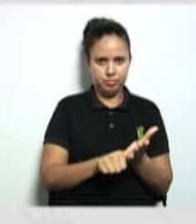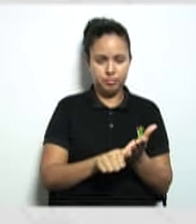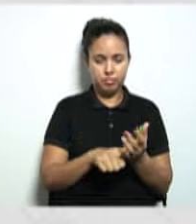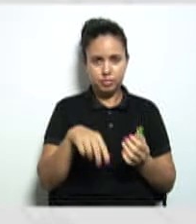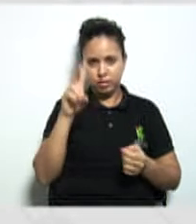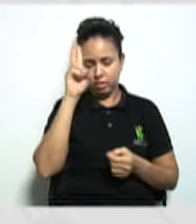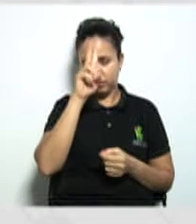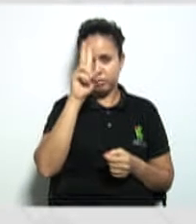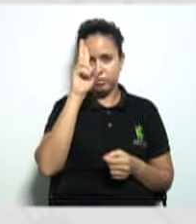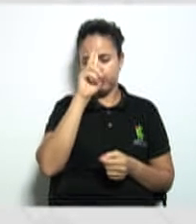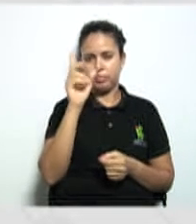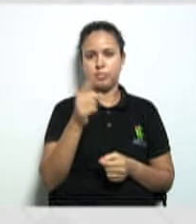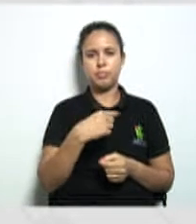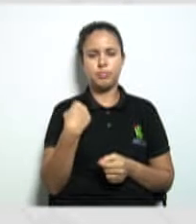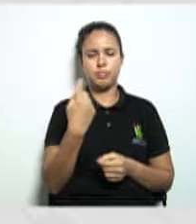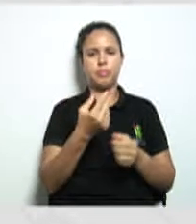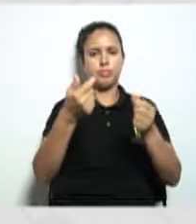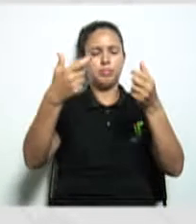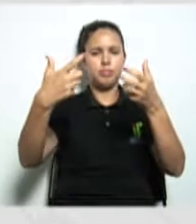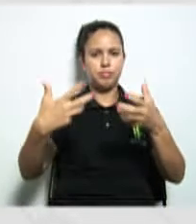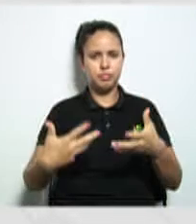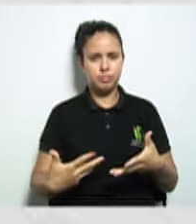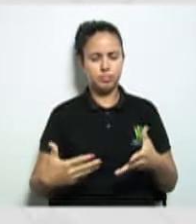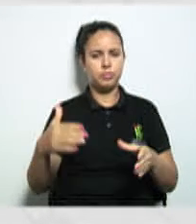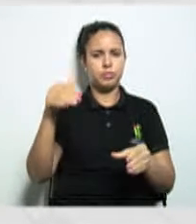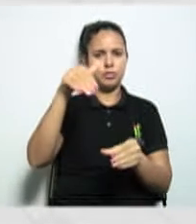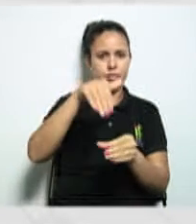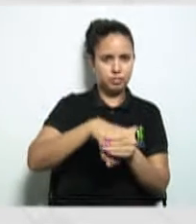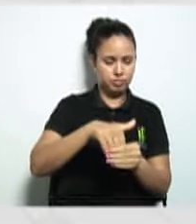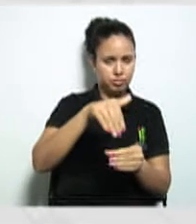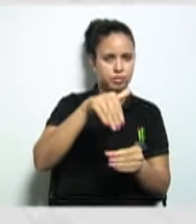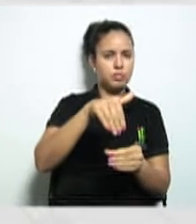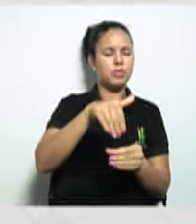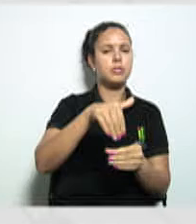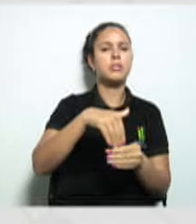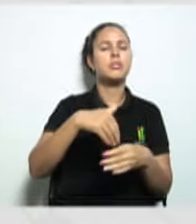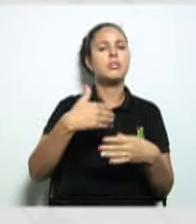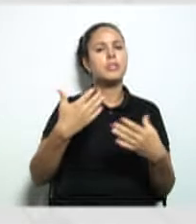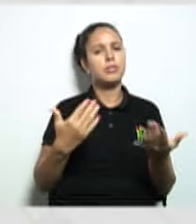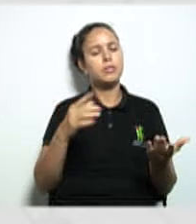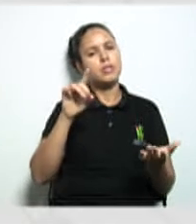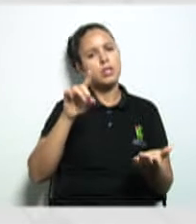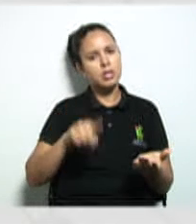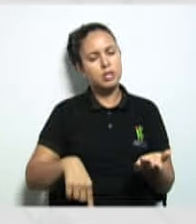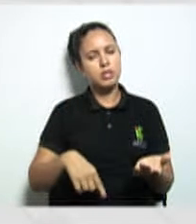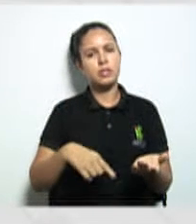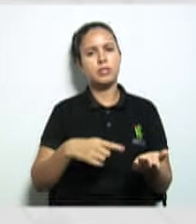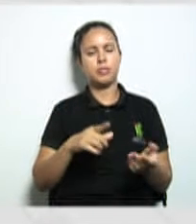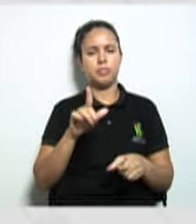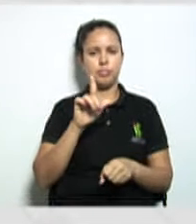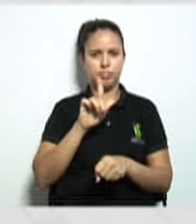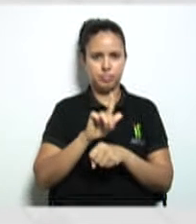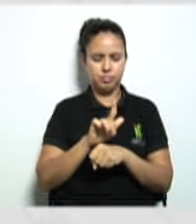Lembra quando nós falamos sobre a questão do voto? Então, isso é uma forma, é uma